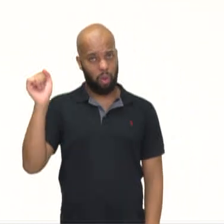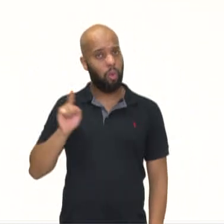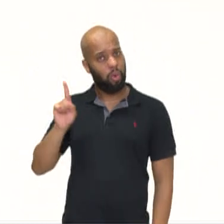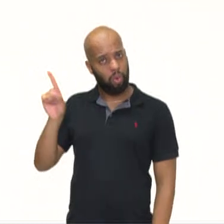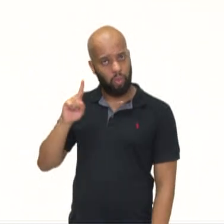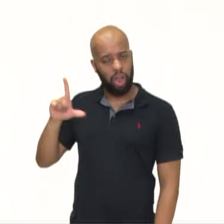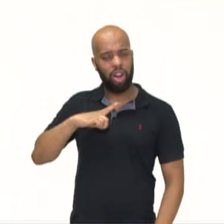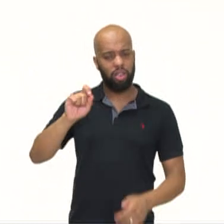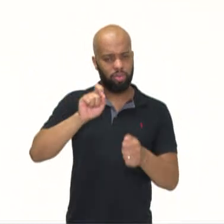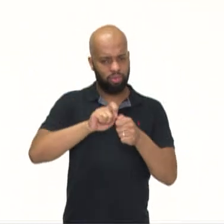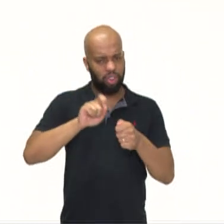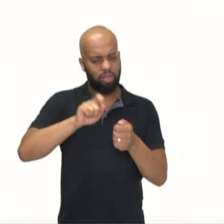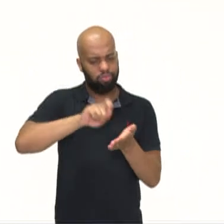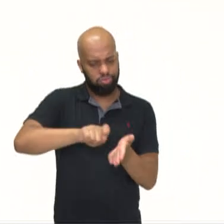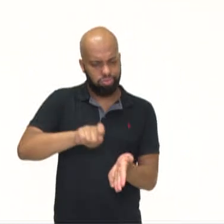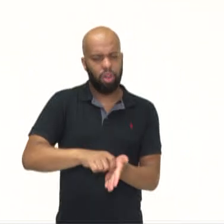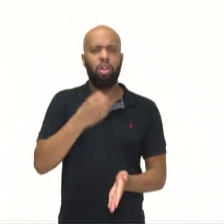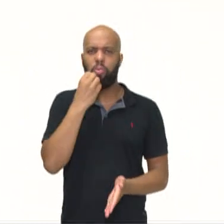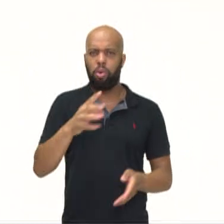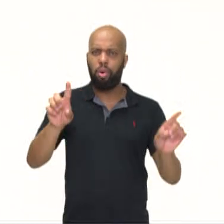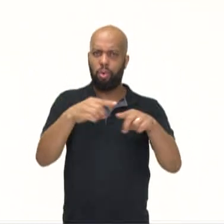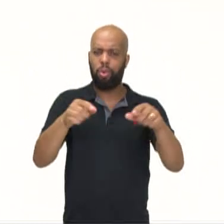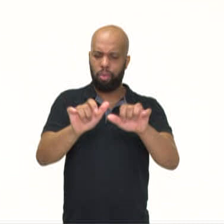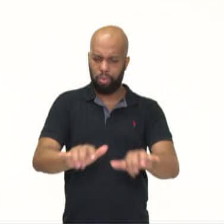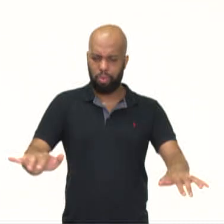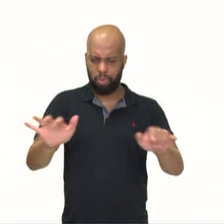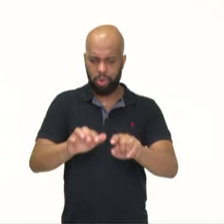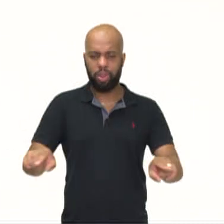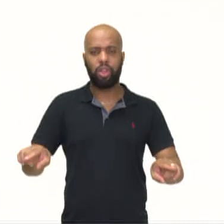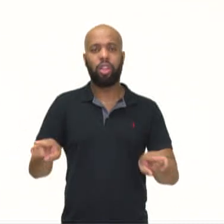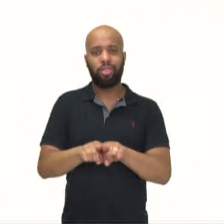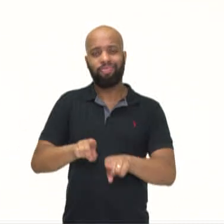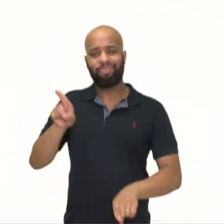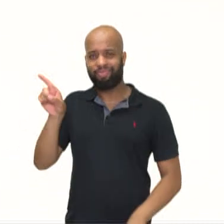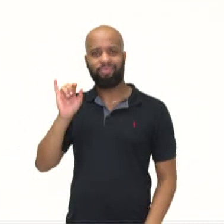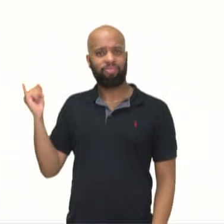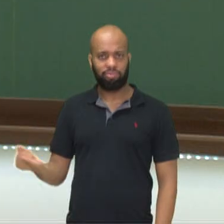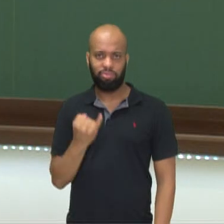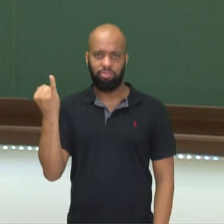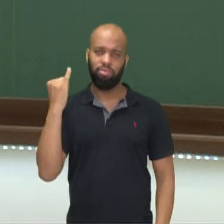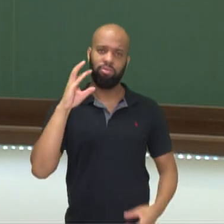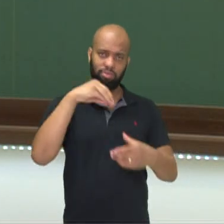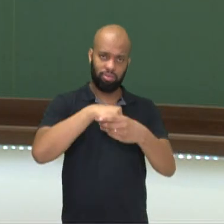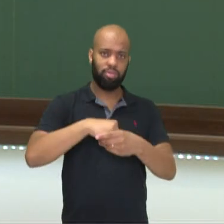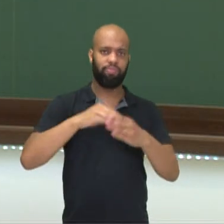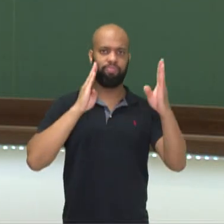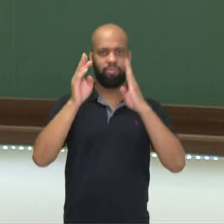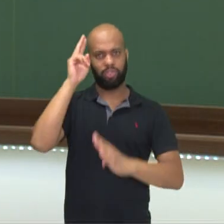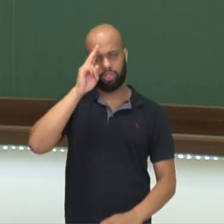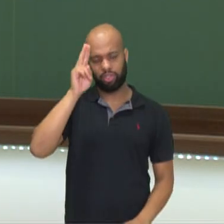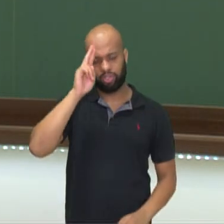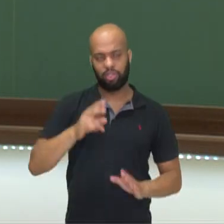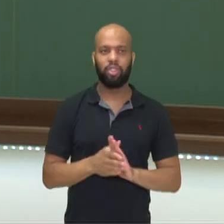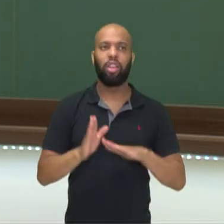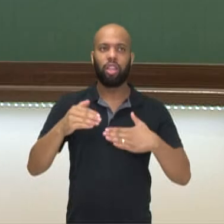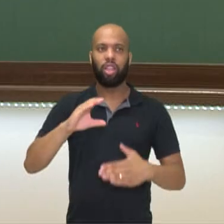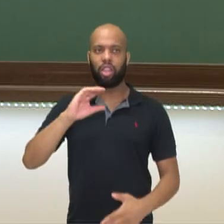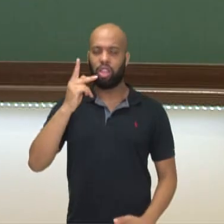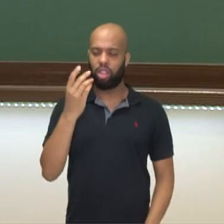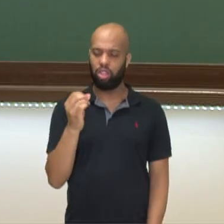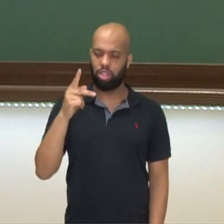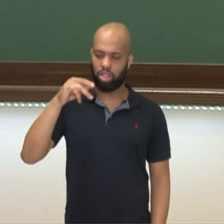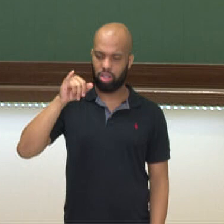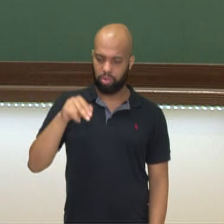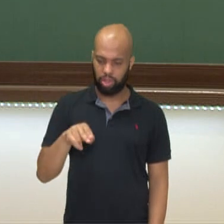maiores compositores de piano e um dos pianistas mais importantes da história. Enfim, Chopin, por conta dos seus